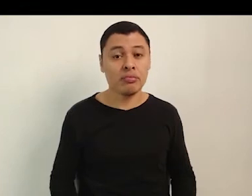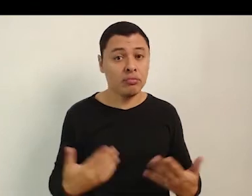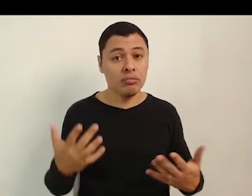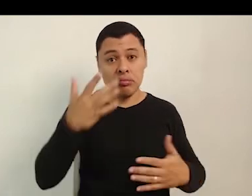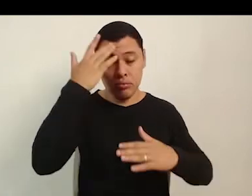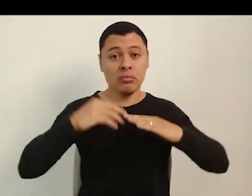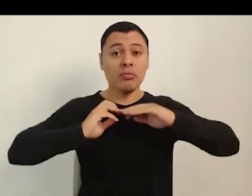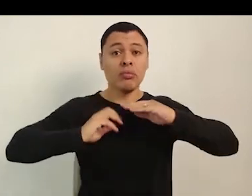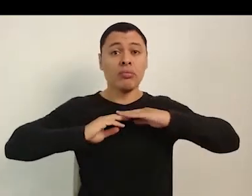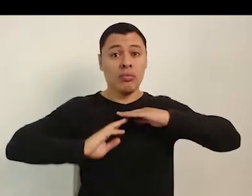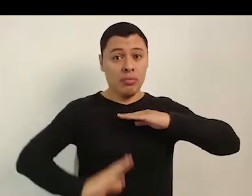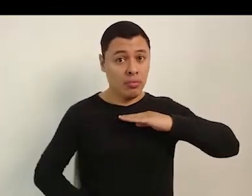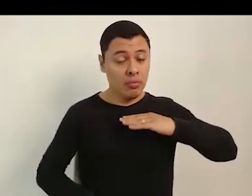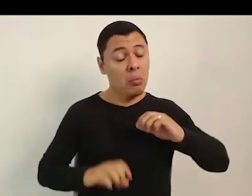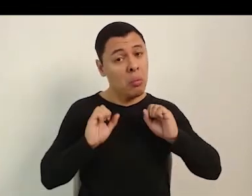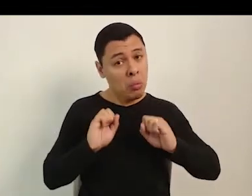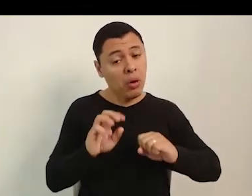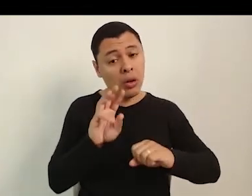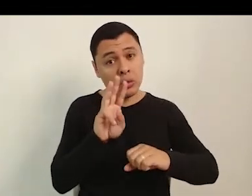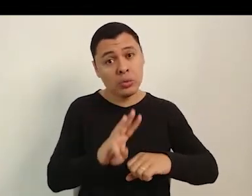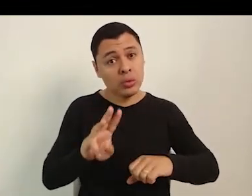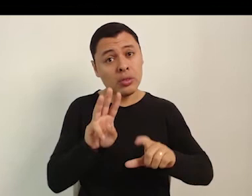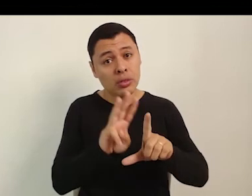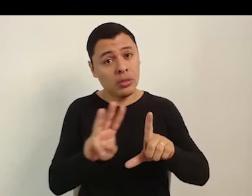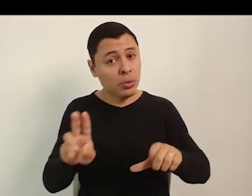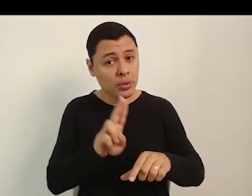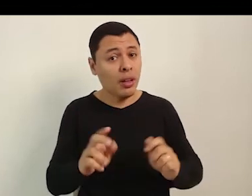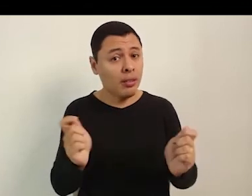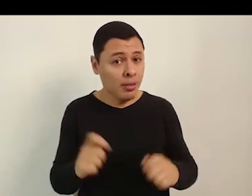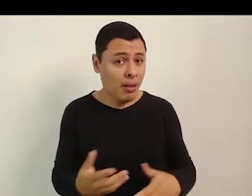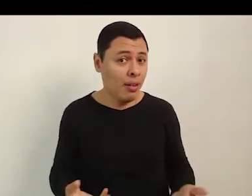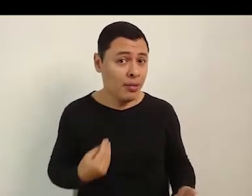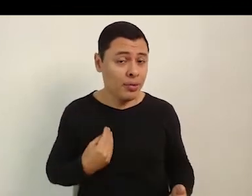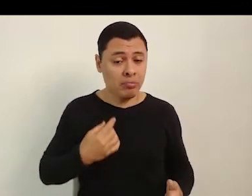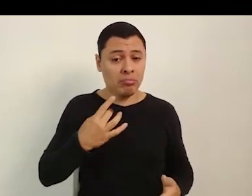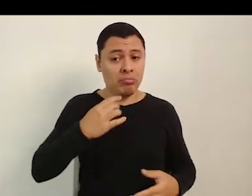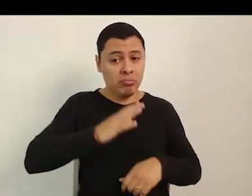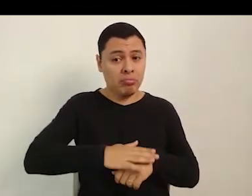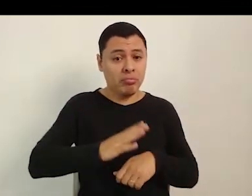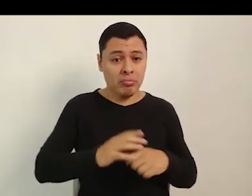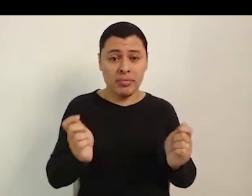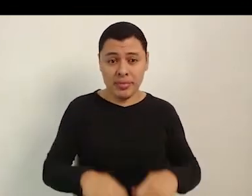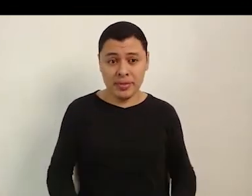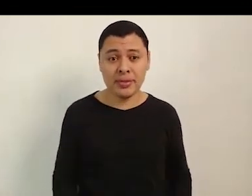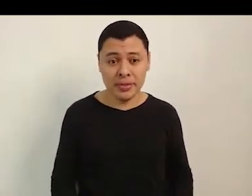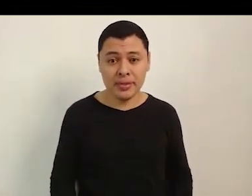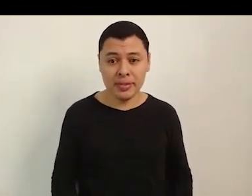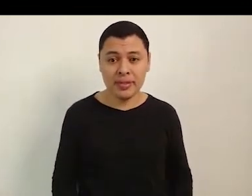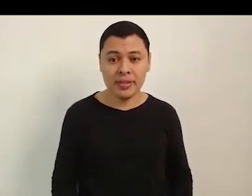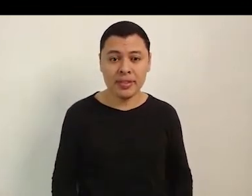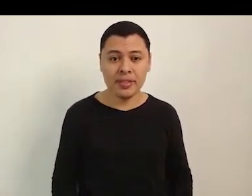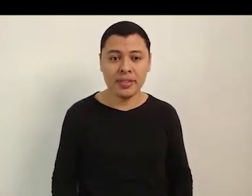tetraplégicas, né, também podem acessar a internet, porque, né, também podem ter uma vida autônoma. Vamos para o próximo